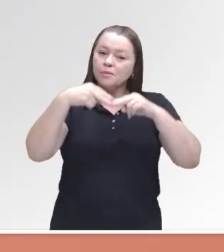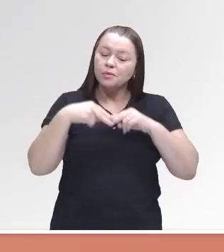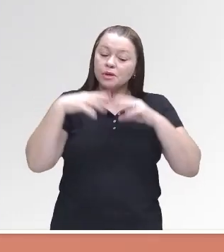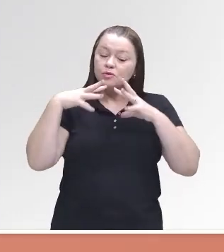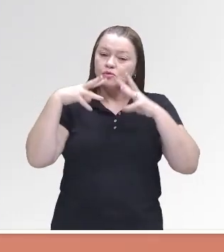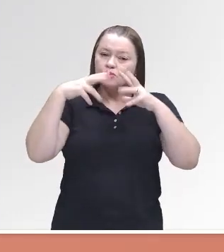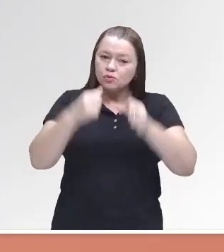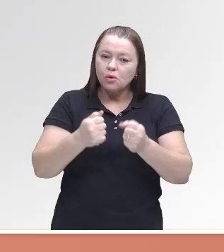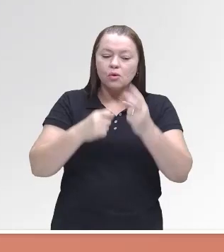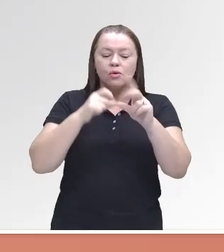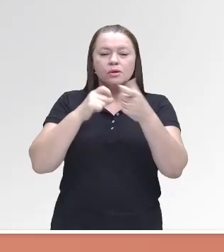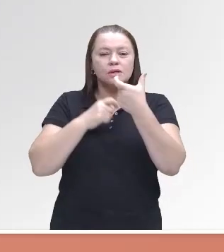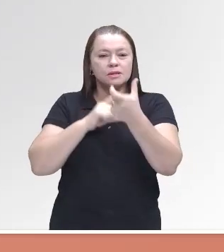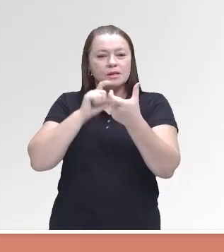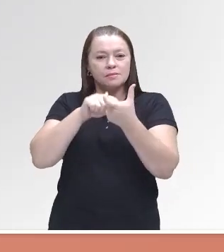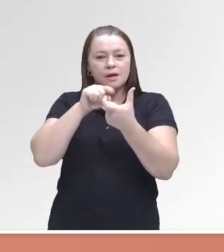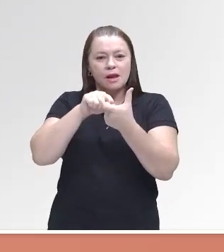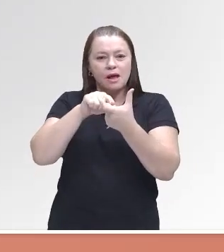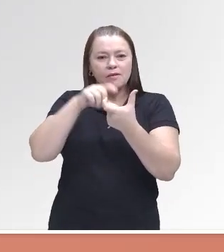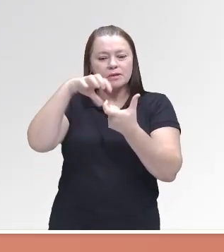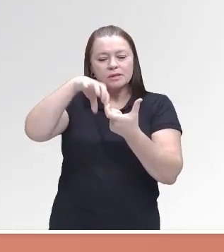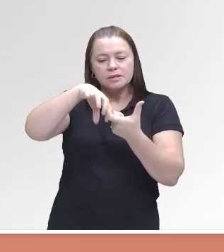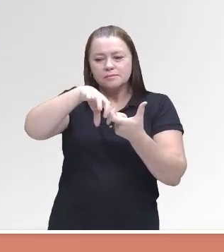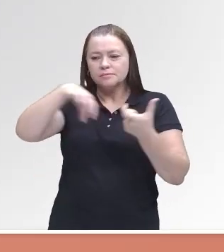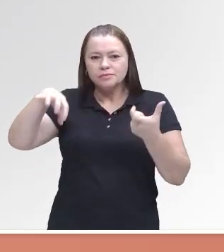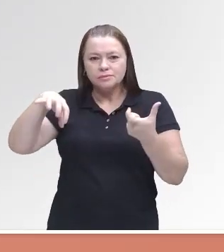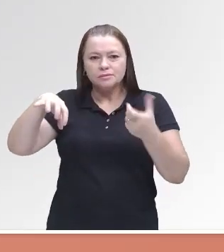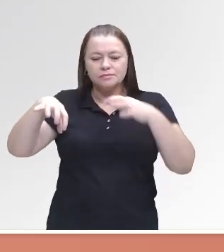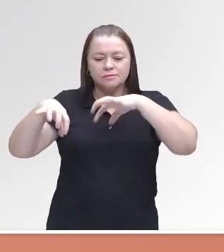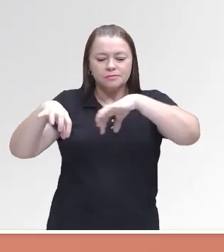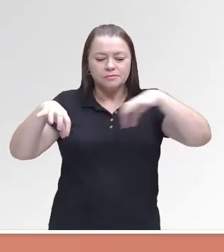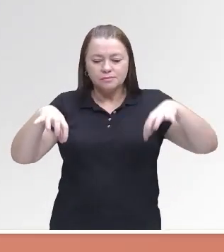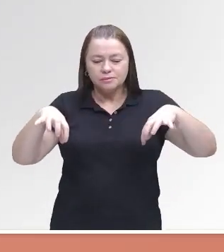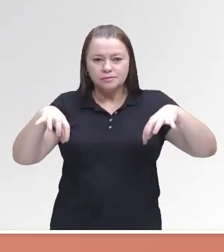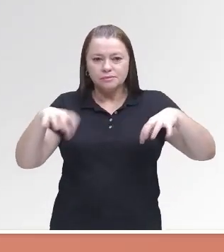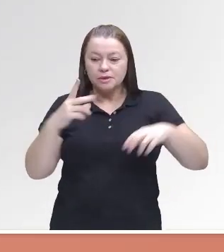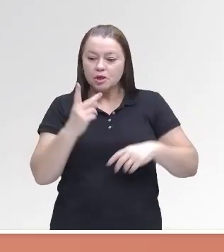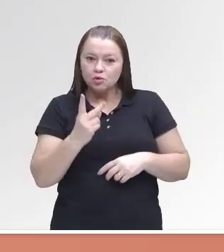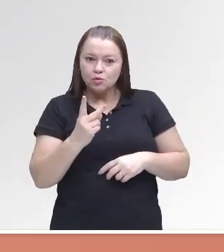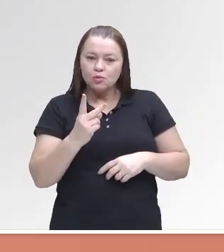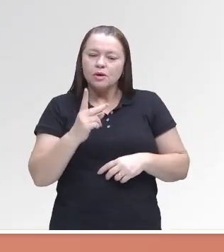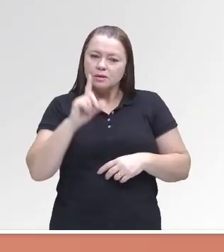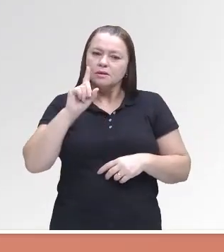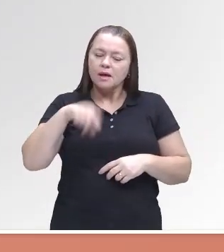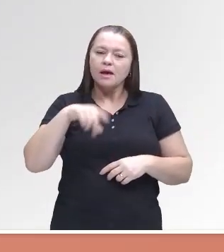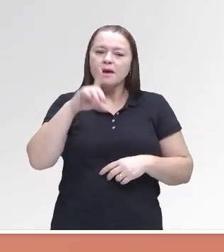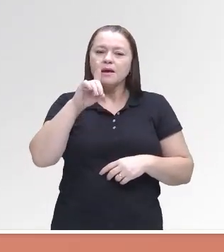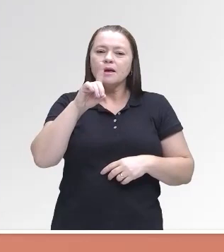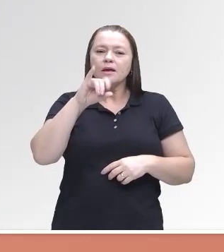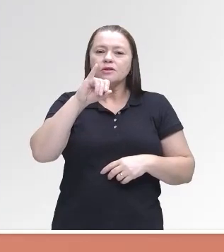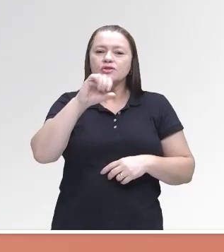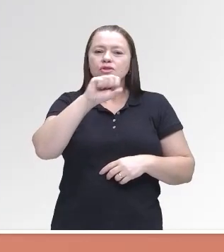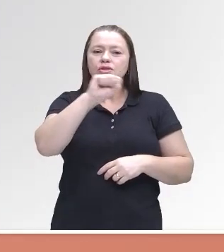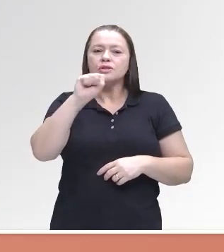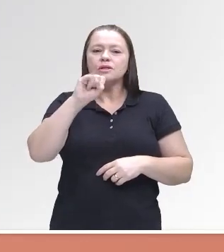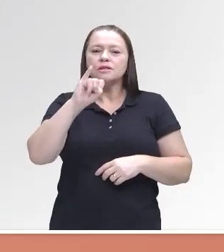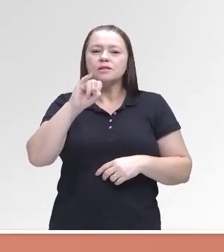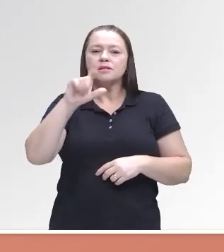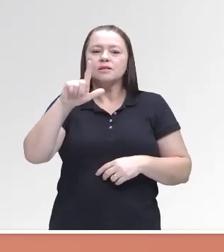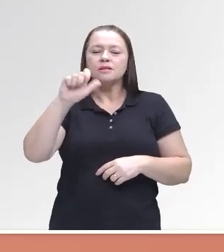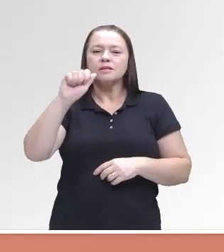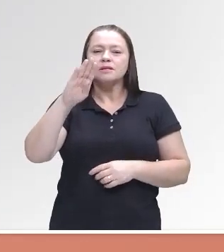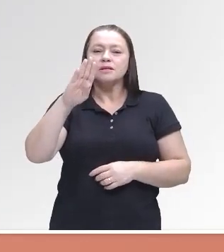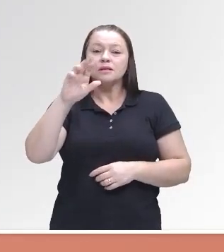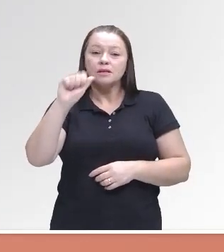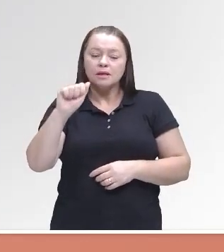todas essas palavras são dissílabas, porque quando eu separo, eu tenho 2 sílabas.